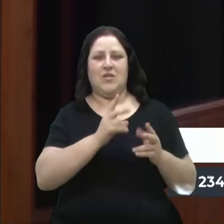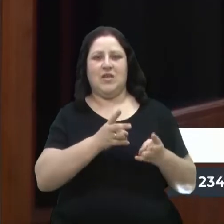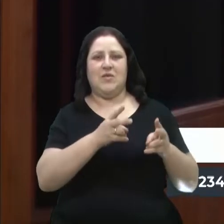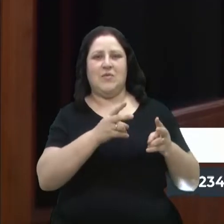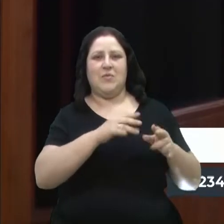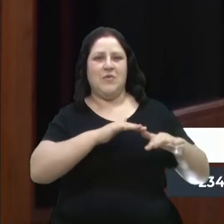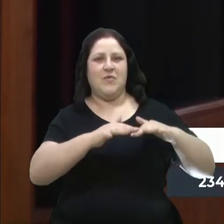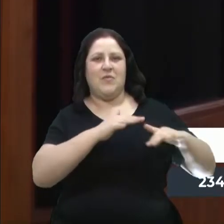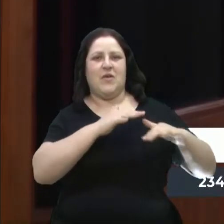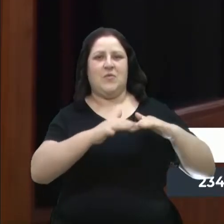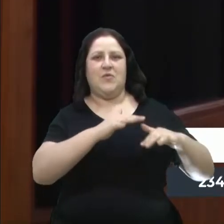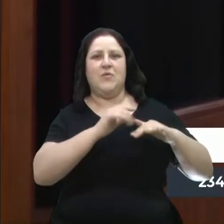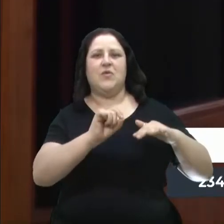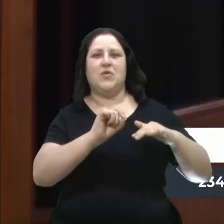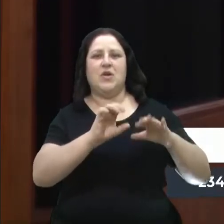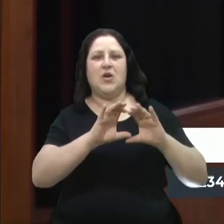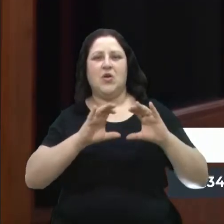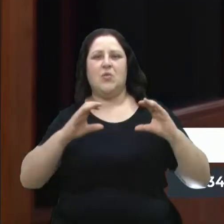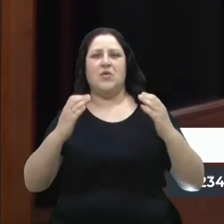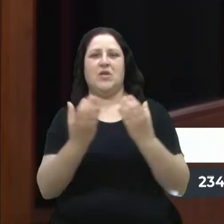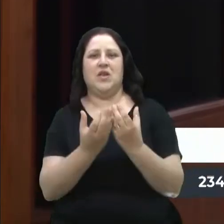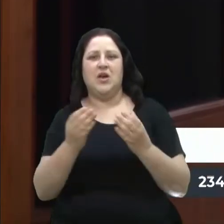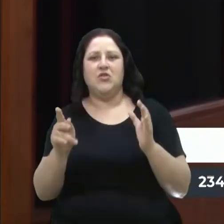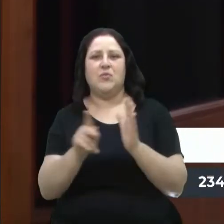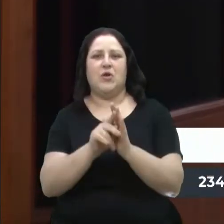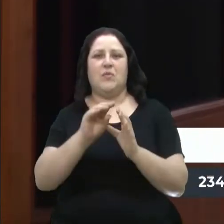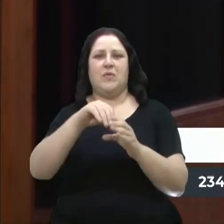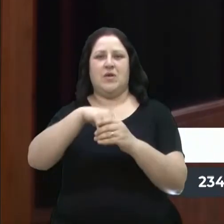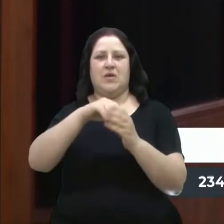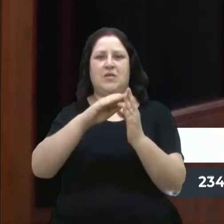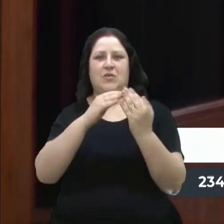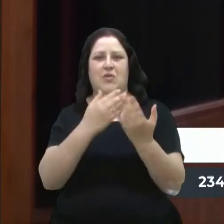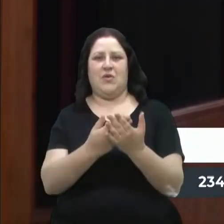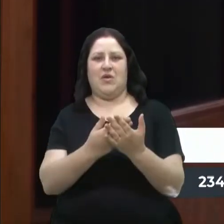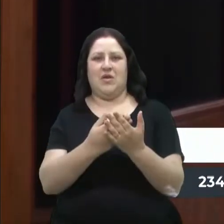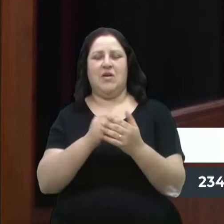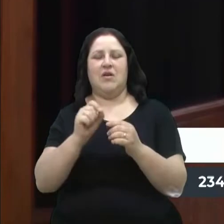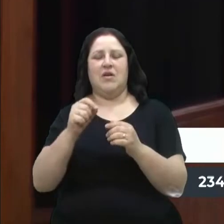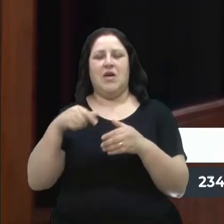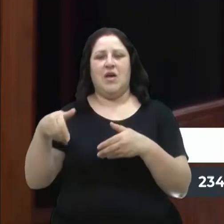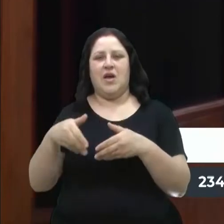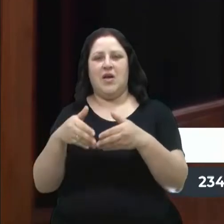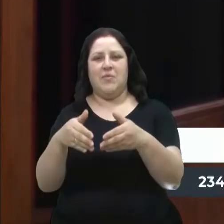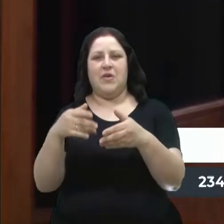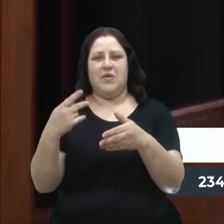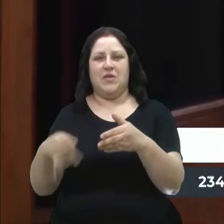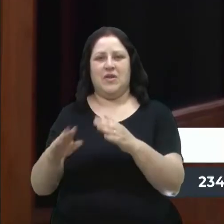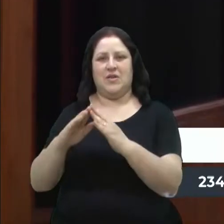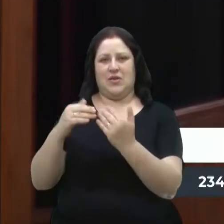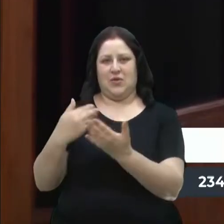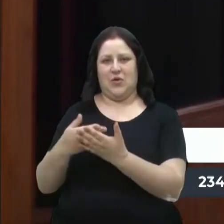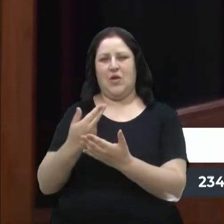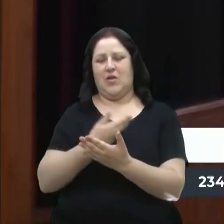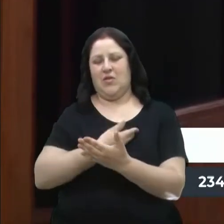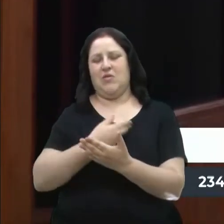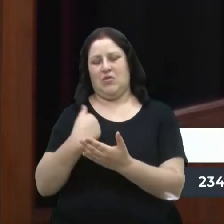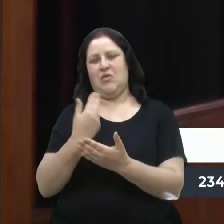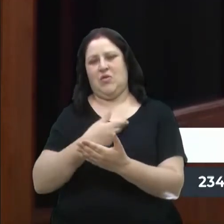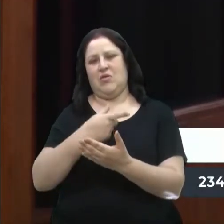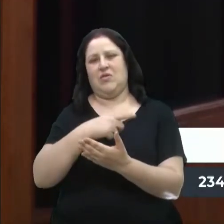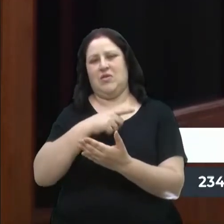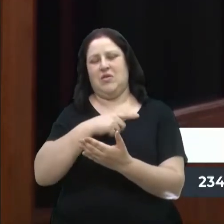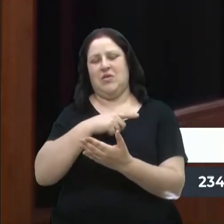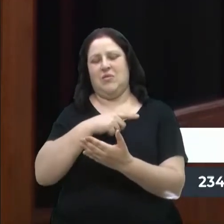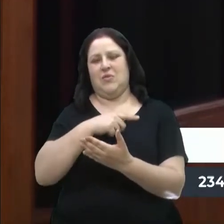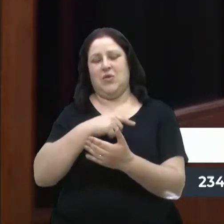comunidade escolar a trajetória dessa instituição que muito nos orgulha se inicia formalmente em